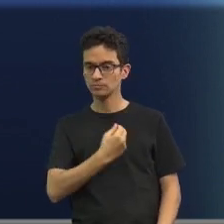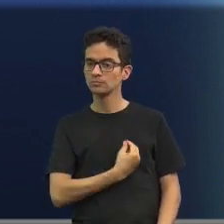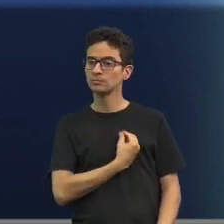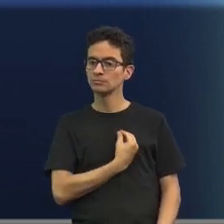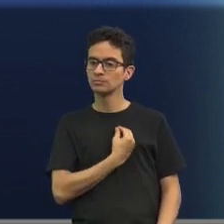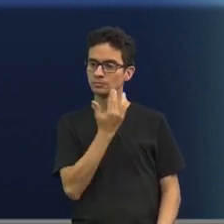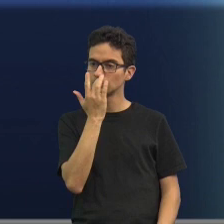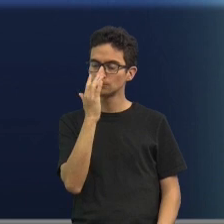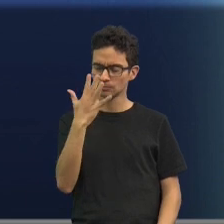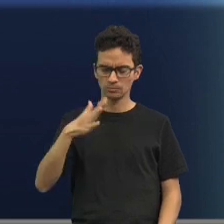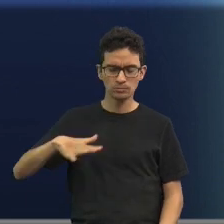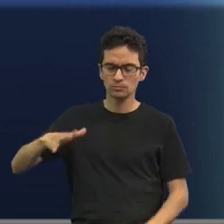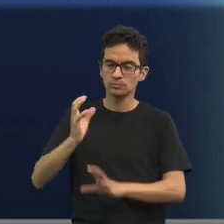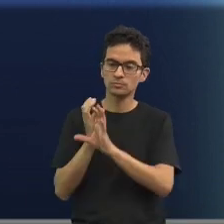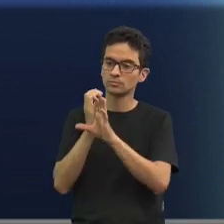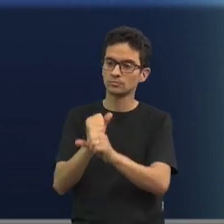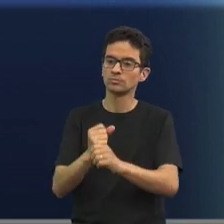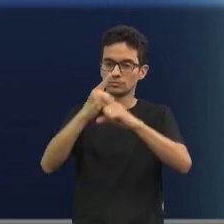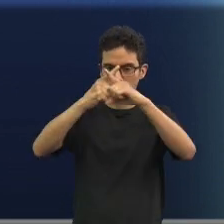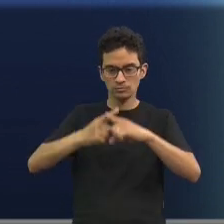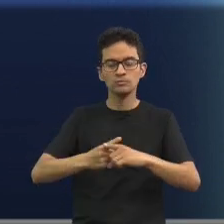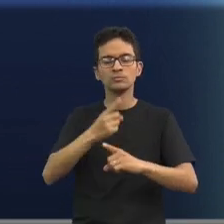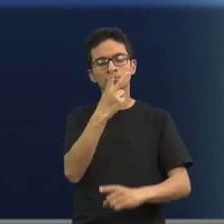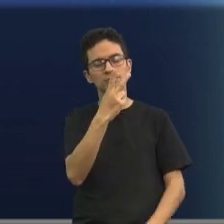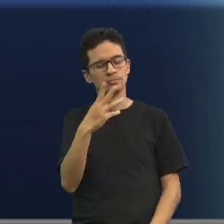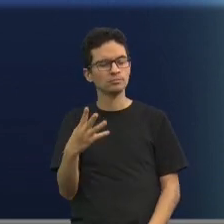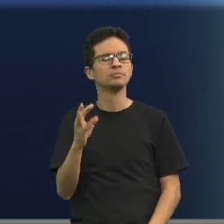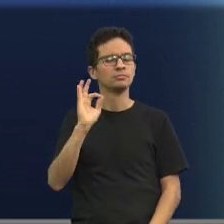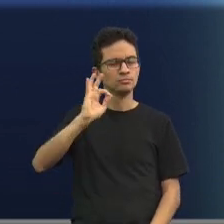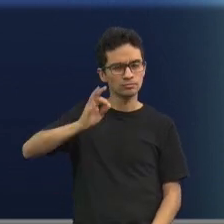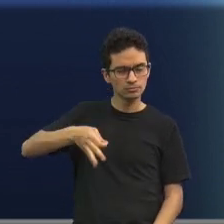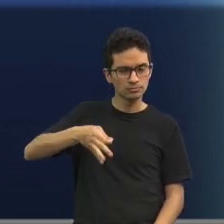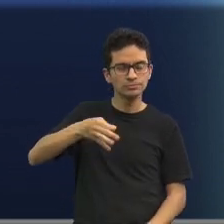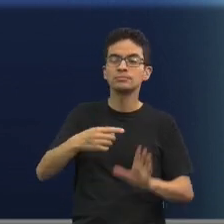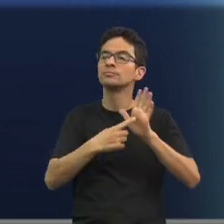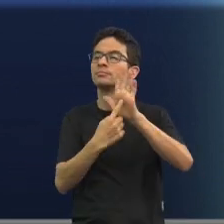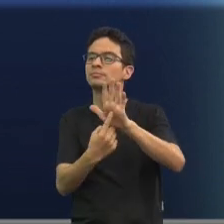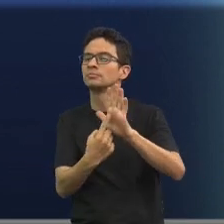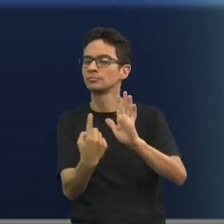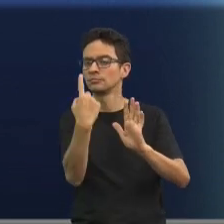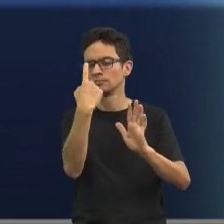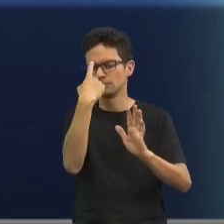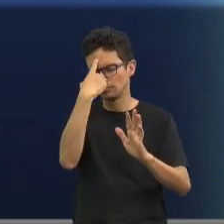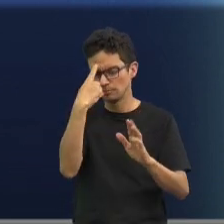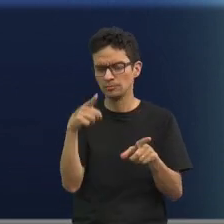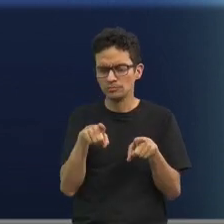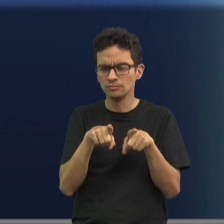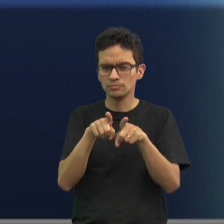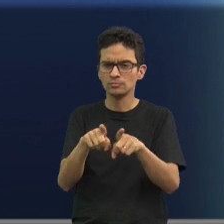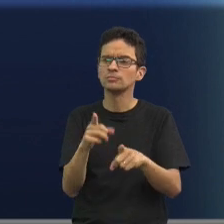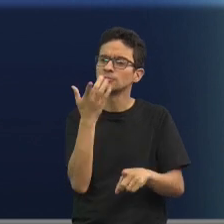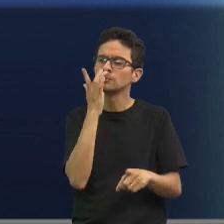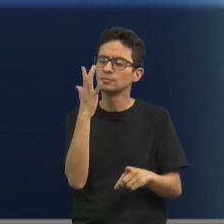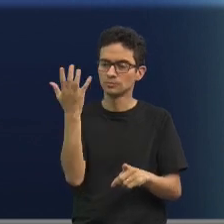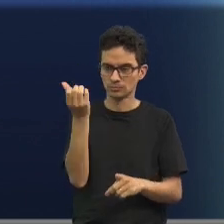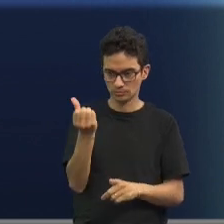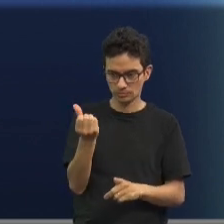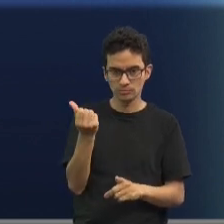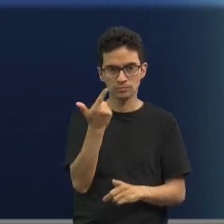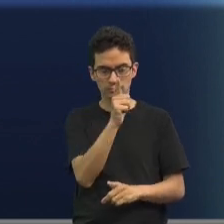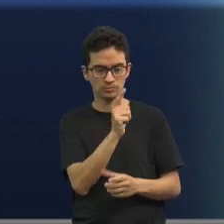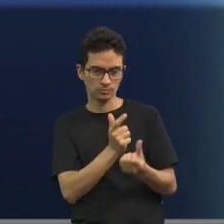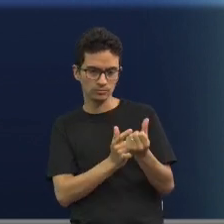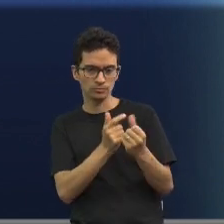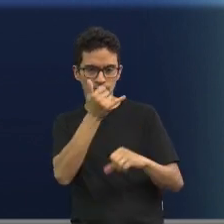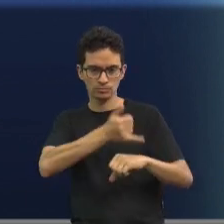massa total da peça x 24 por exemplo uma mostra com 18 partes em massa de ouro e seis partes e massa de outro